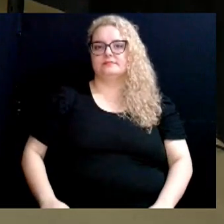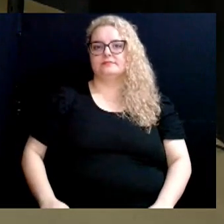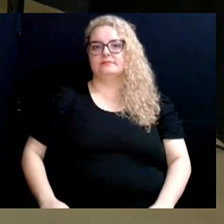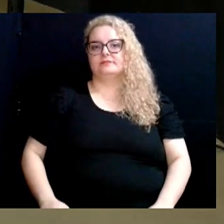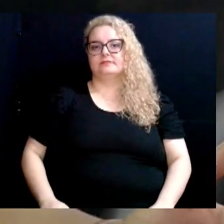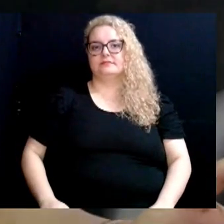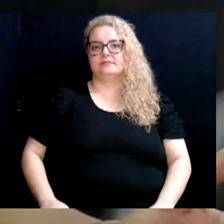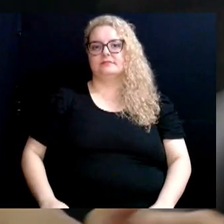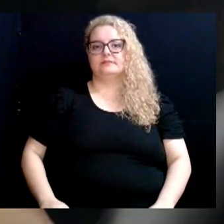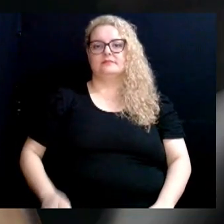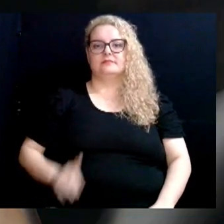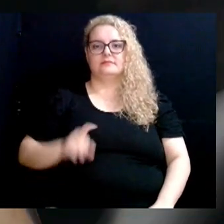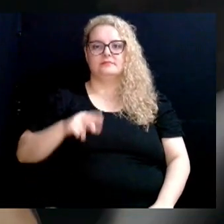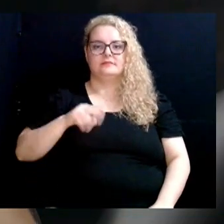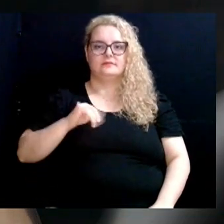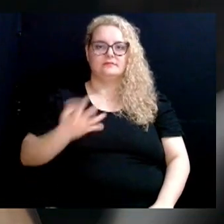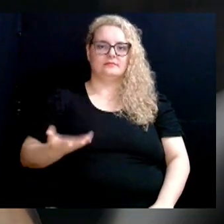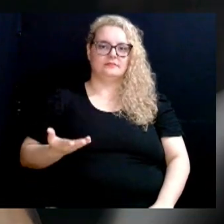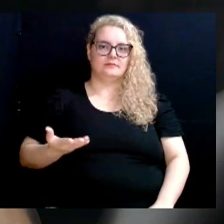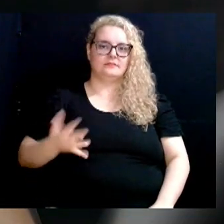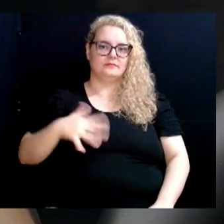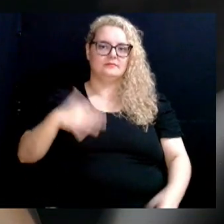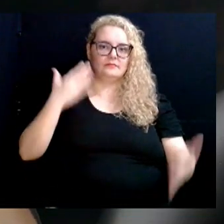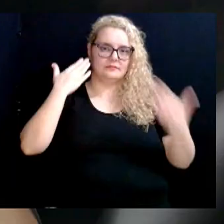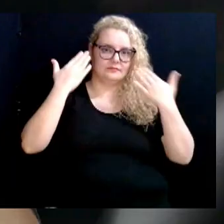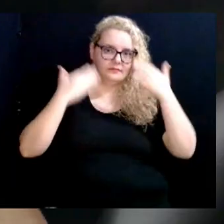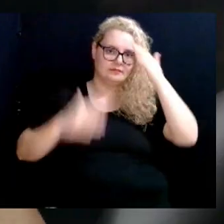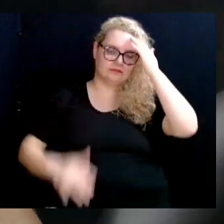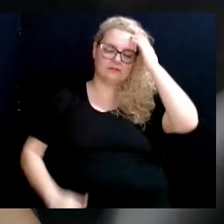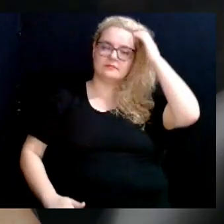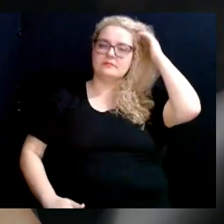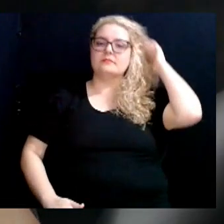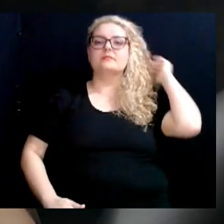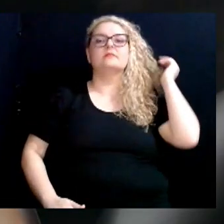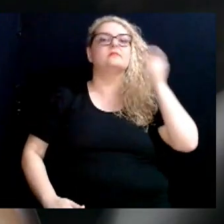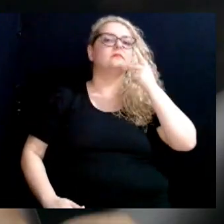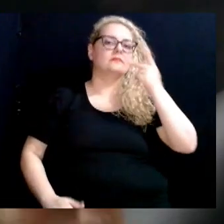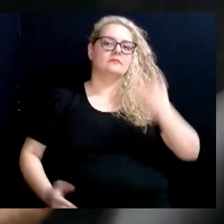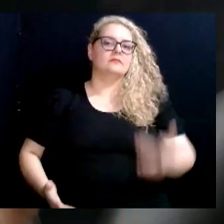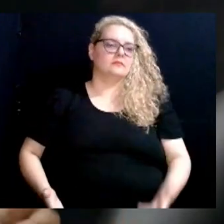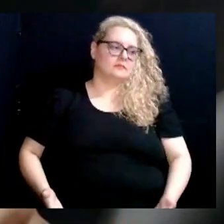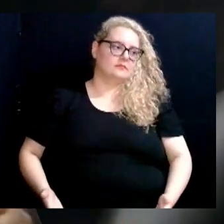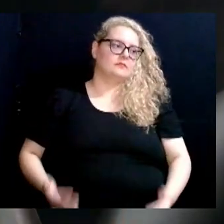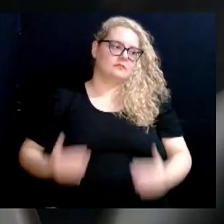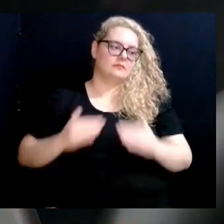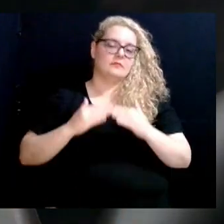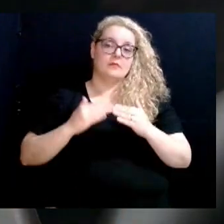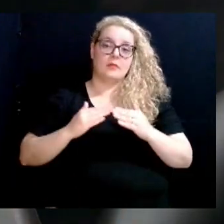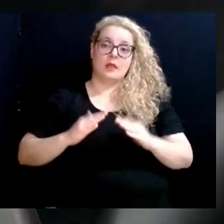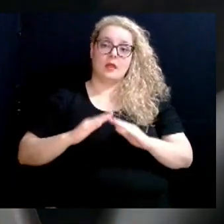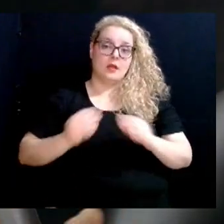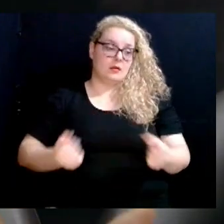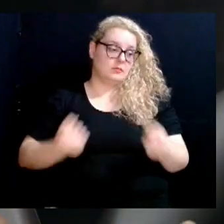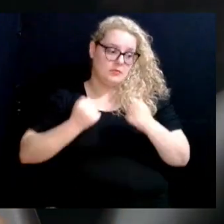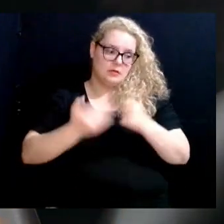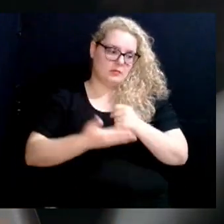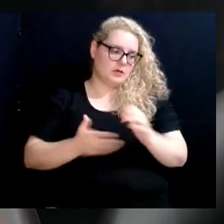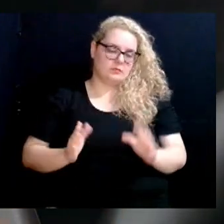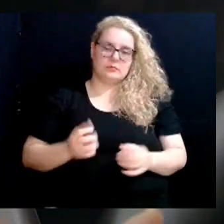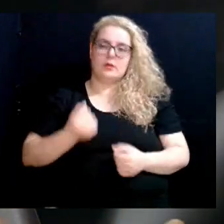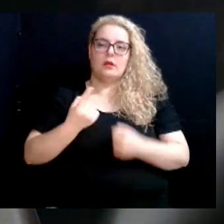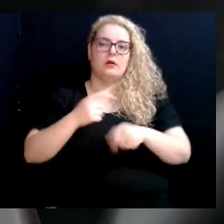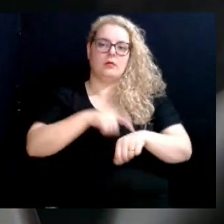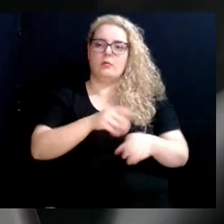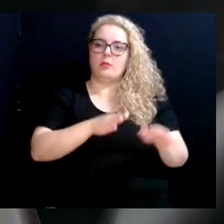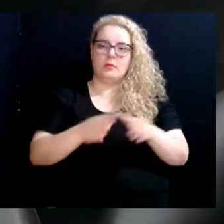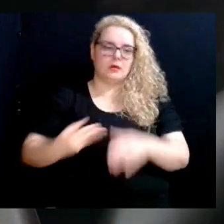A Dani, profissional de psicologia, falou, e eu concordo plenamente com ela, musculação é a base. Em algum momento da sua vida, você vai ter que fazer musculação,